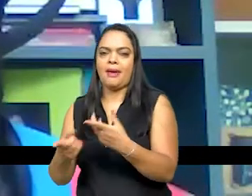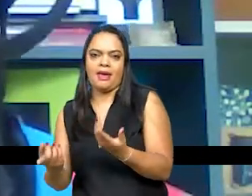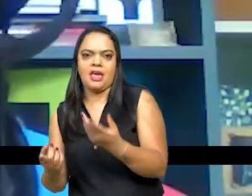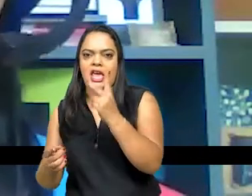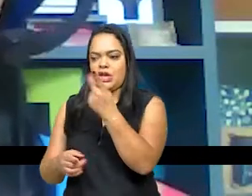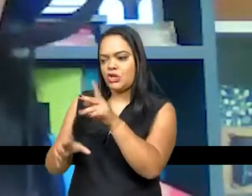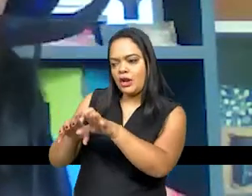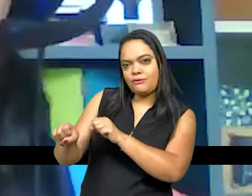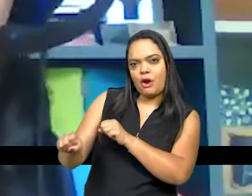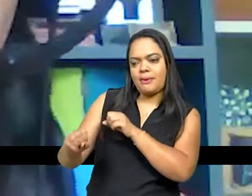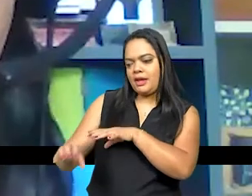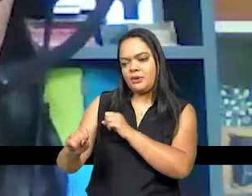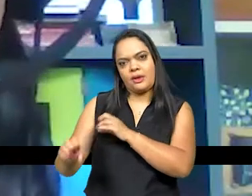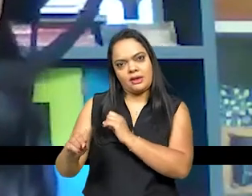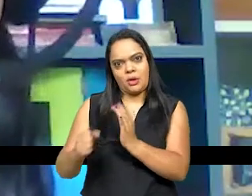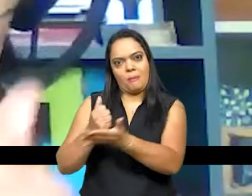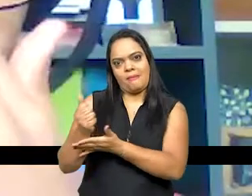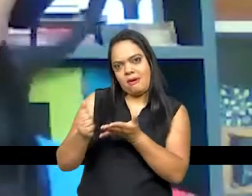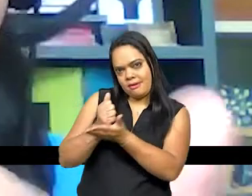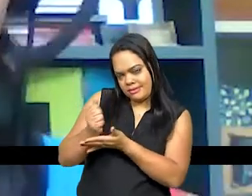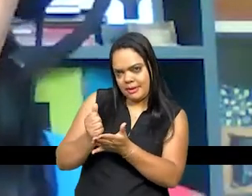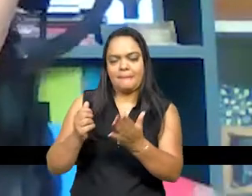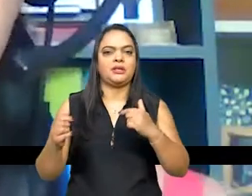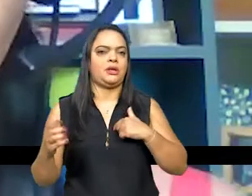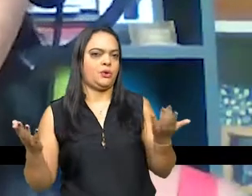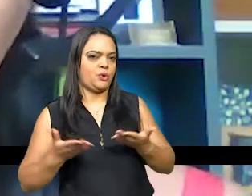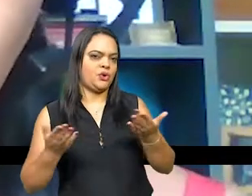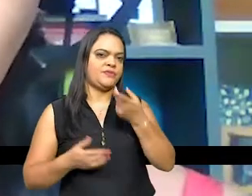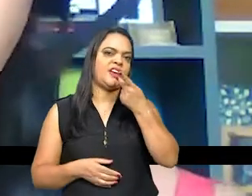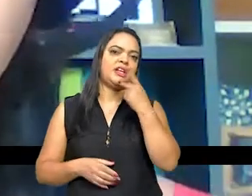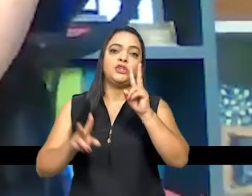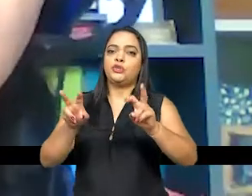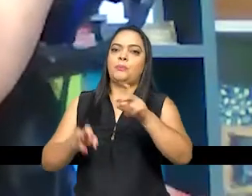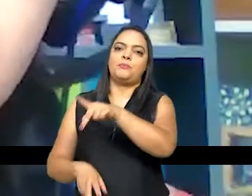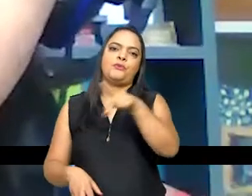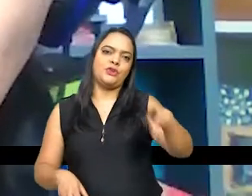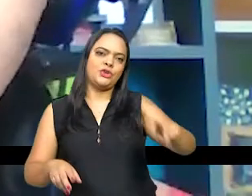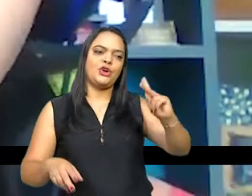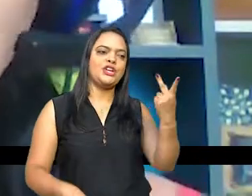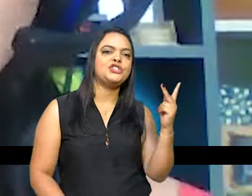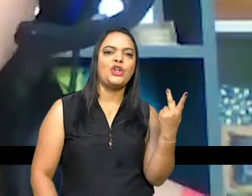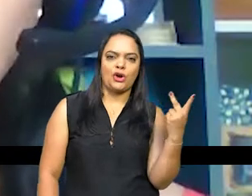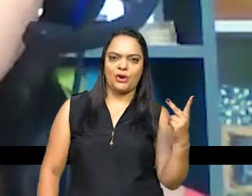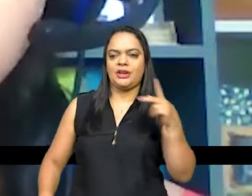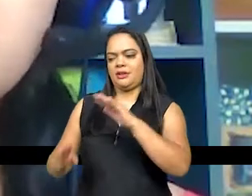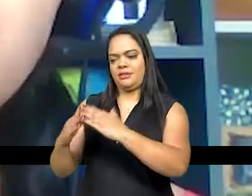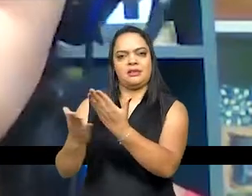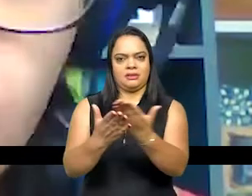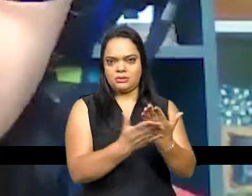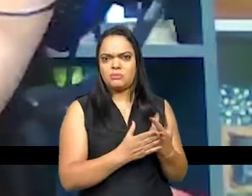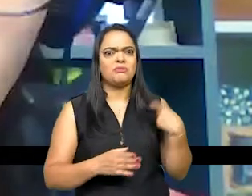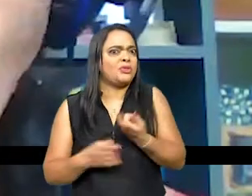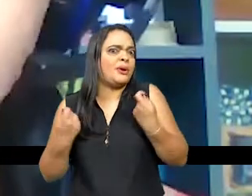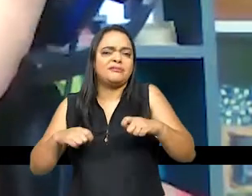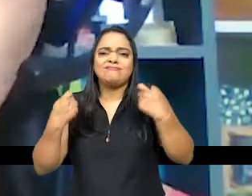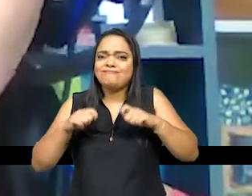básica, né, mas eu aqui quero me referir, né, nesse momento aos professores de história, né, das escolas, porque a gente precisa que isso chegue